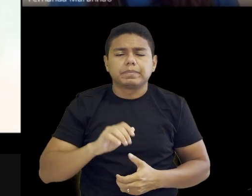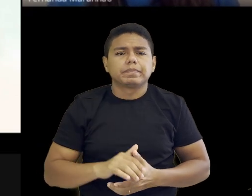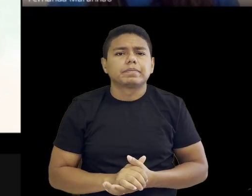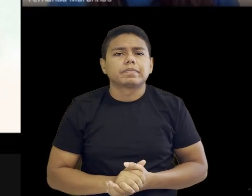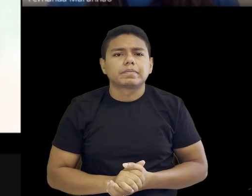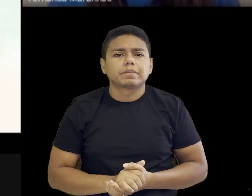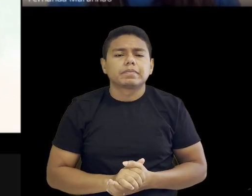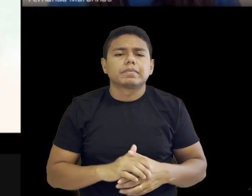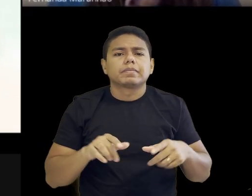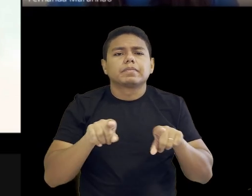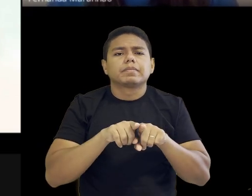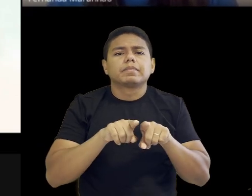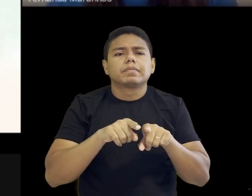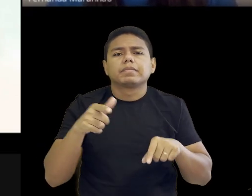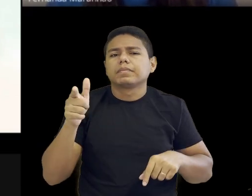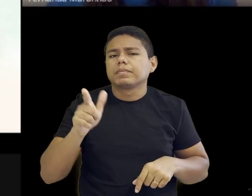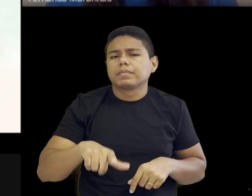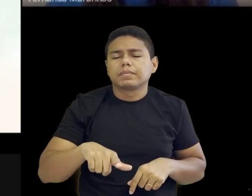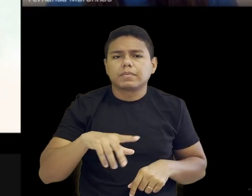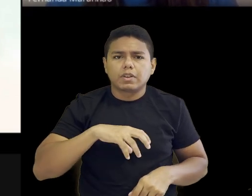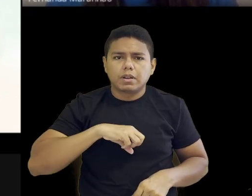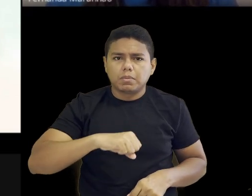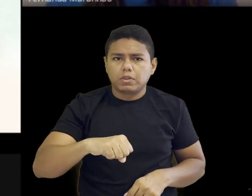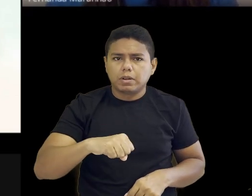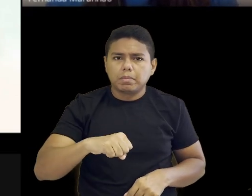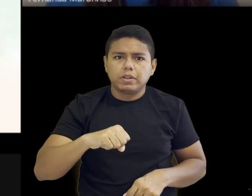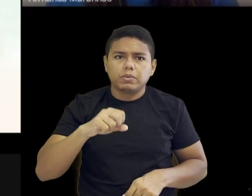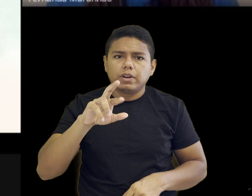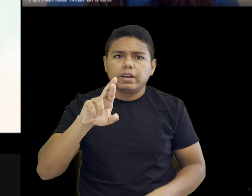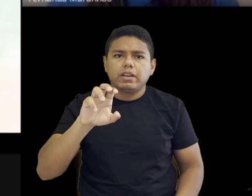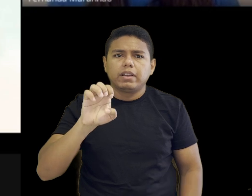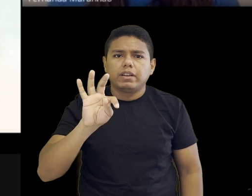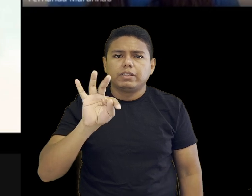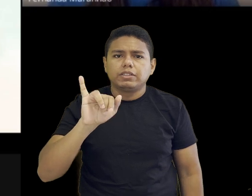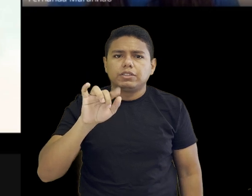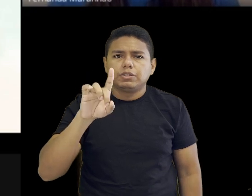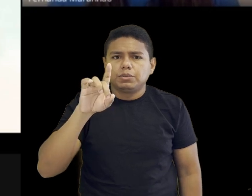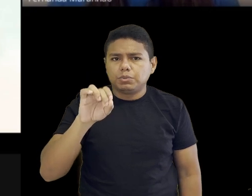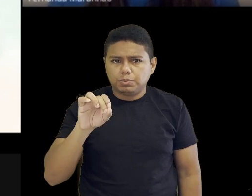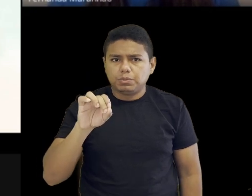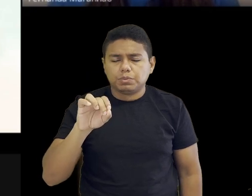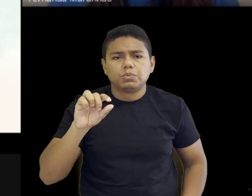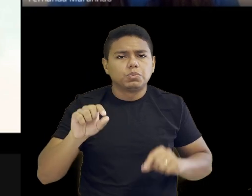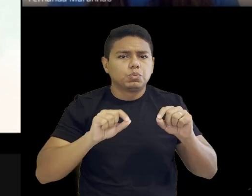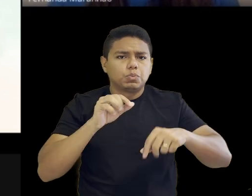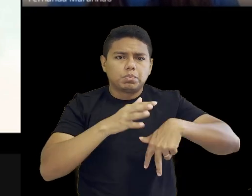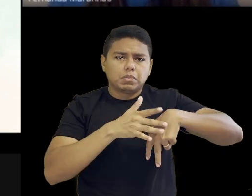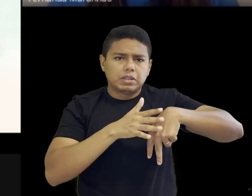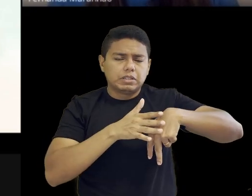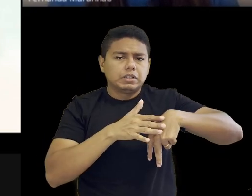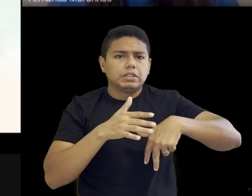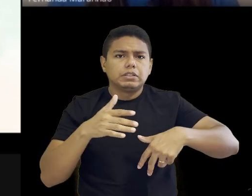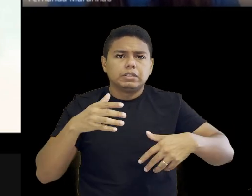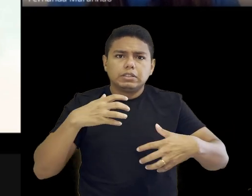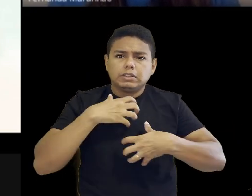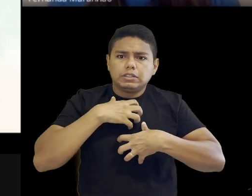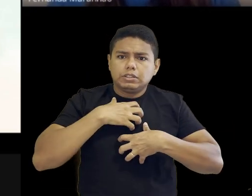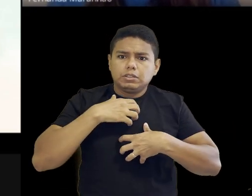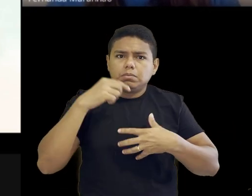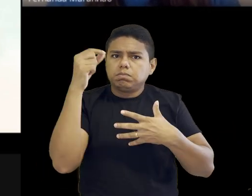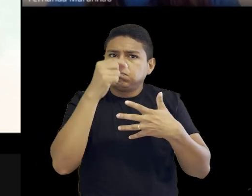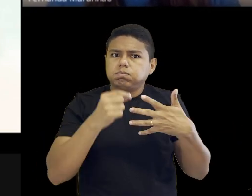abortamento infectado. Por fim, temos a definição de abortamento retido, que é aquele em que a paciente não